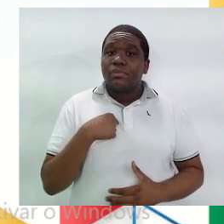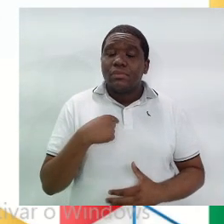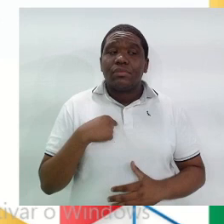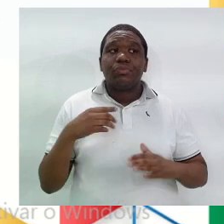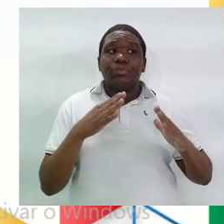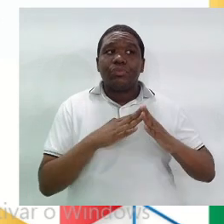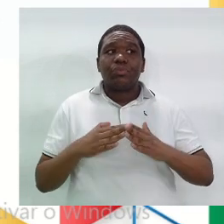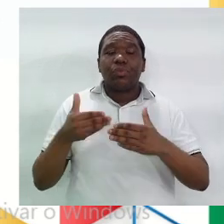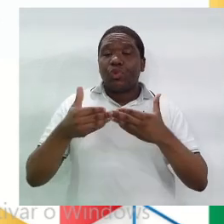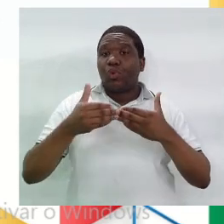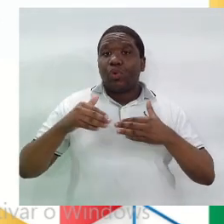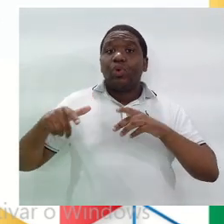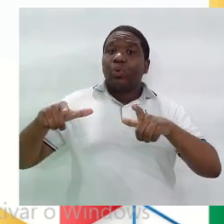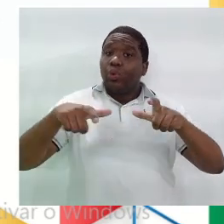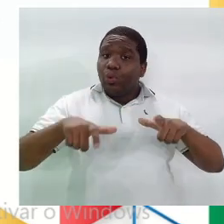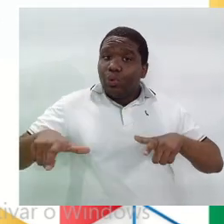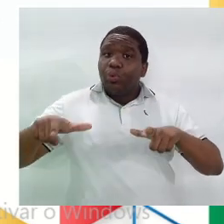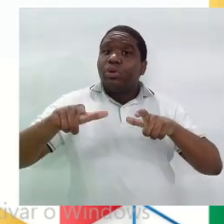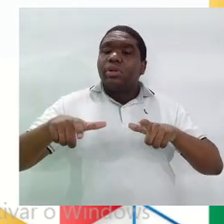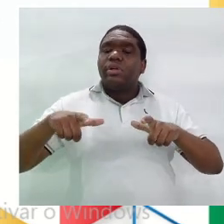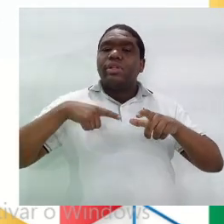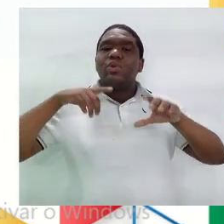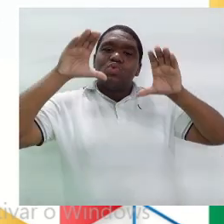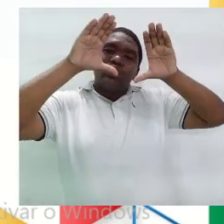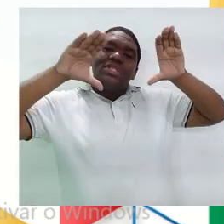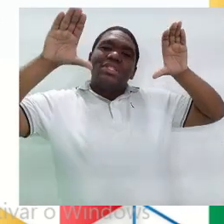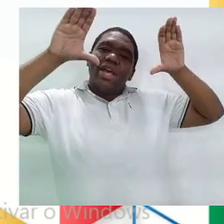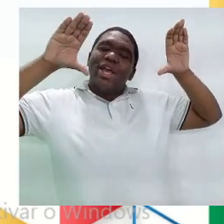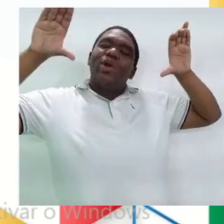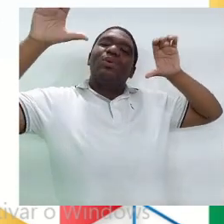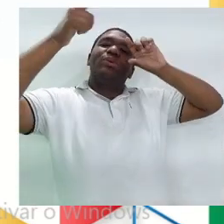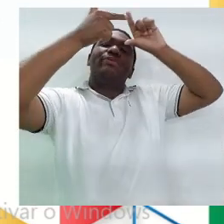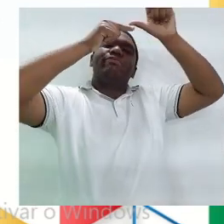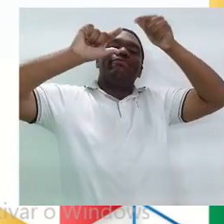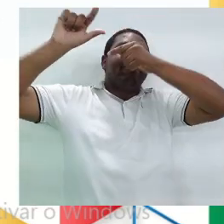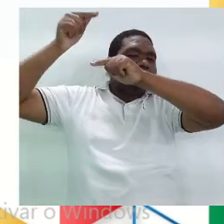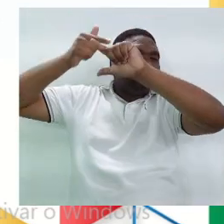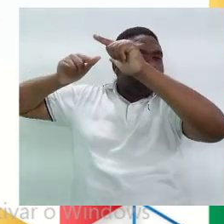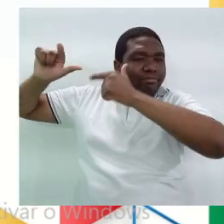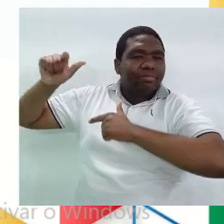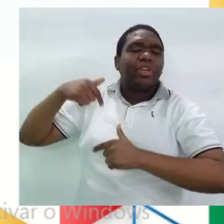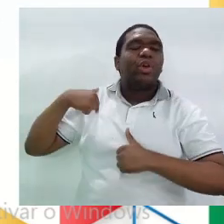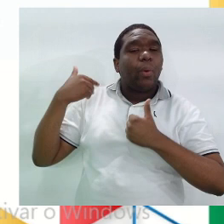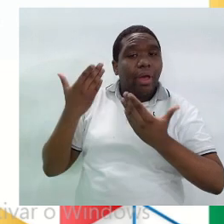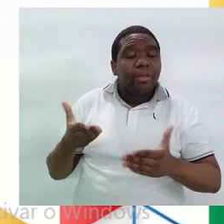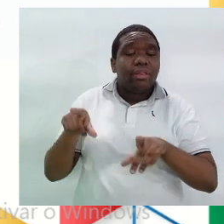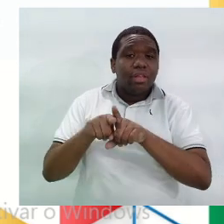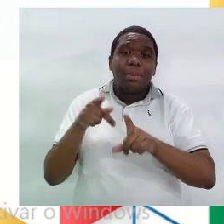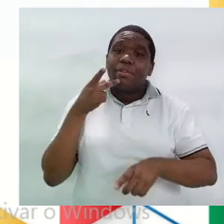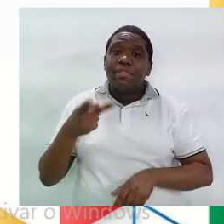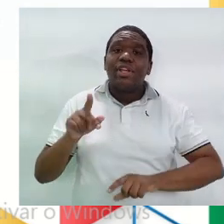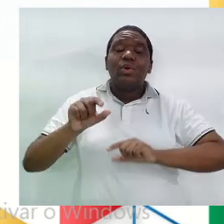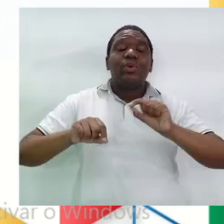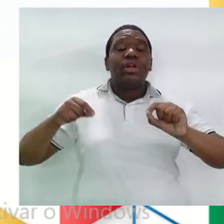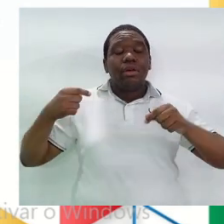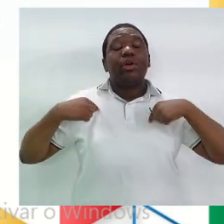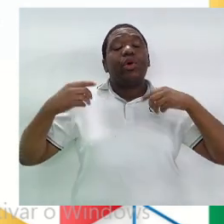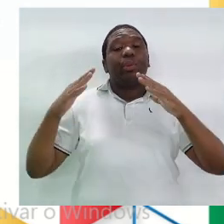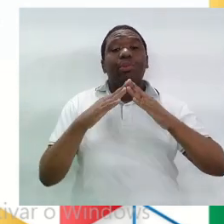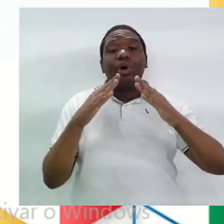em qualquer lugar sob um céu estrelado. Eu diria ainda, para reforçar,